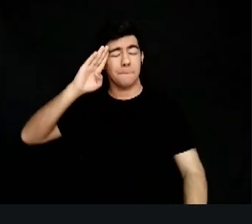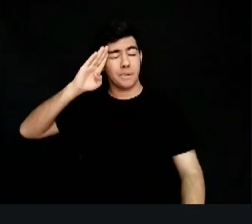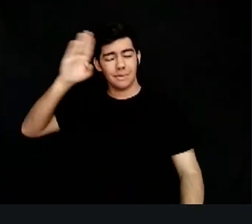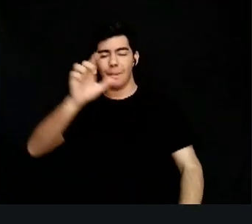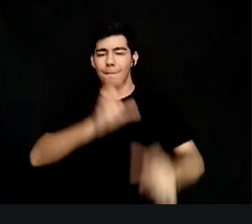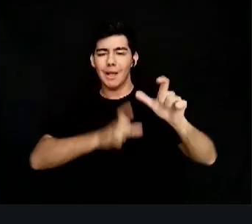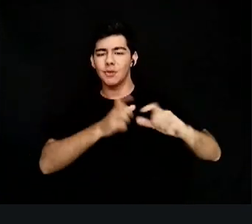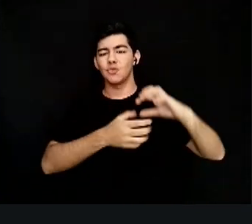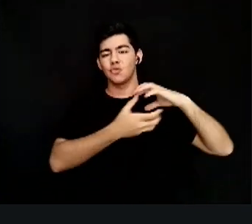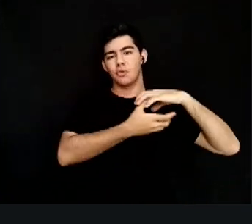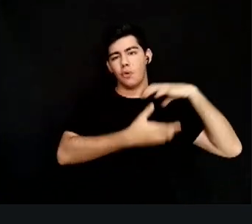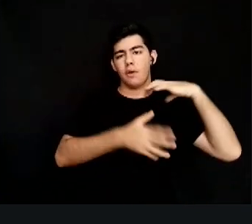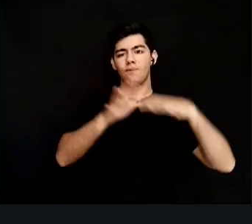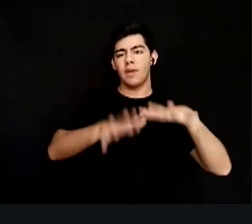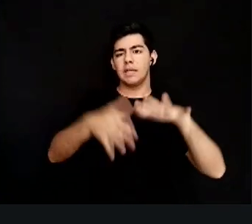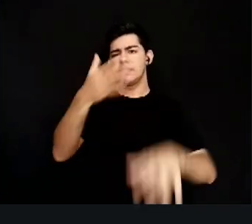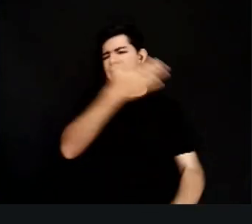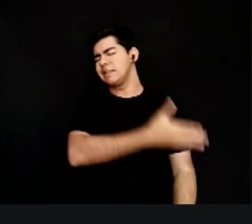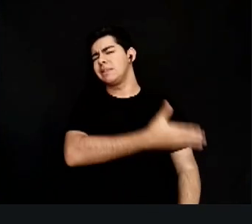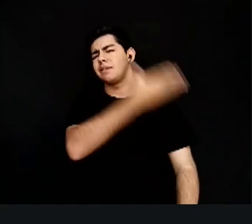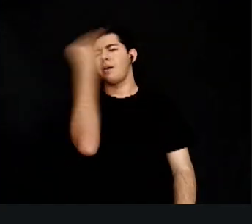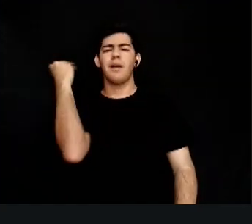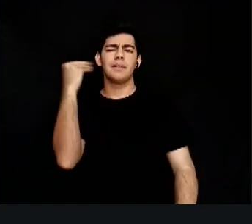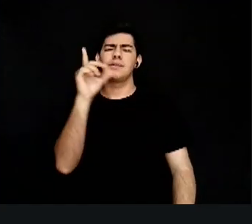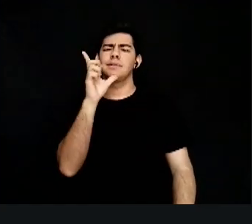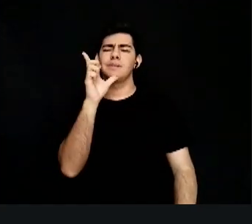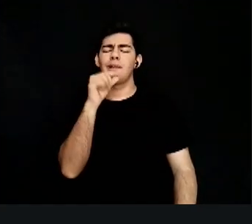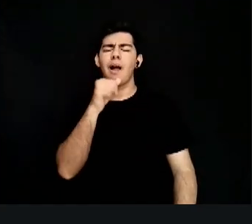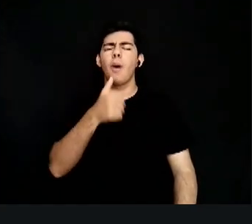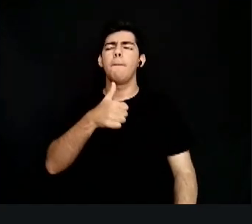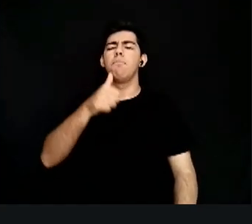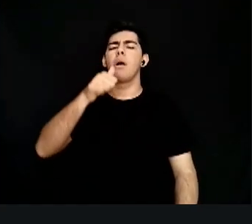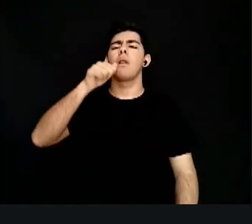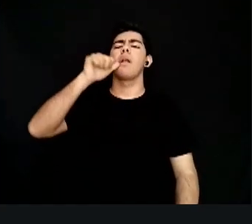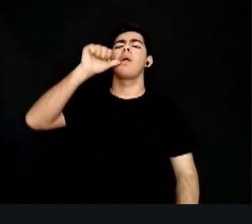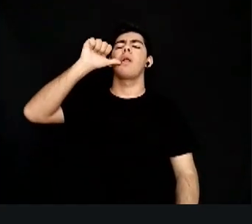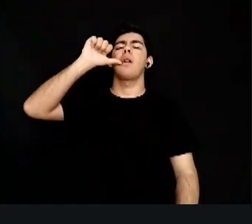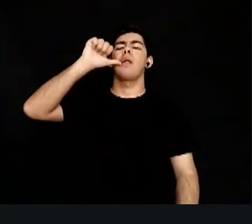principalmente pacientes idosos, muitas vezes esquecem, né, não tem o